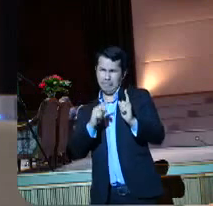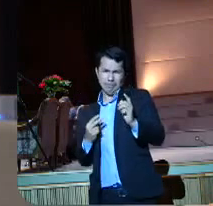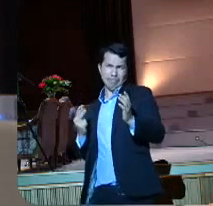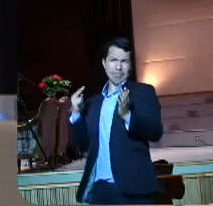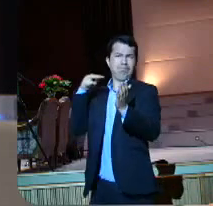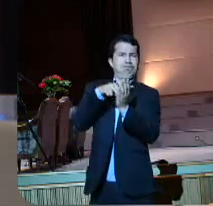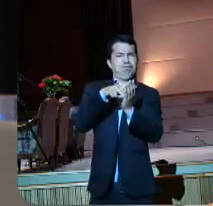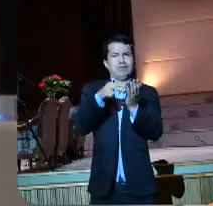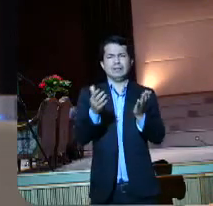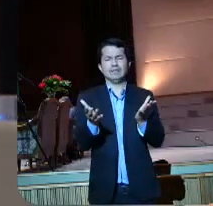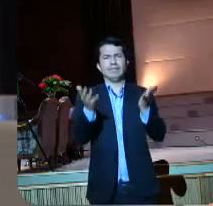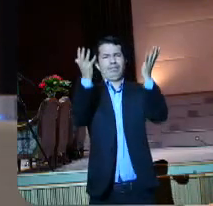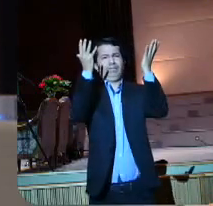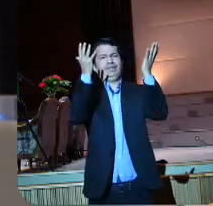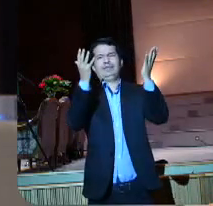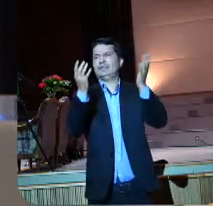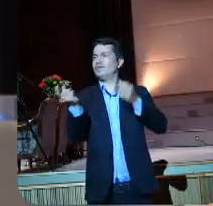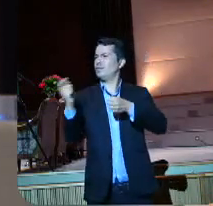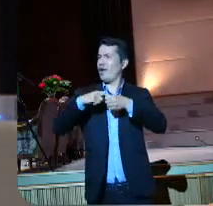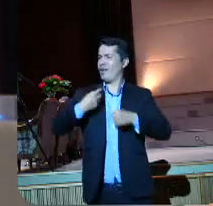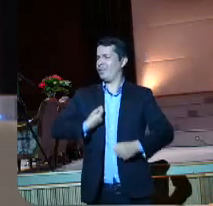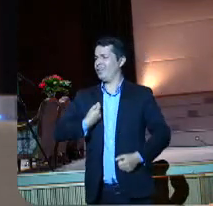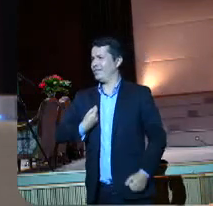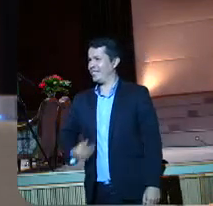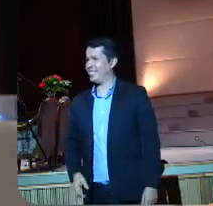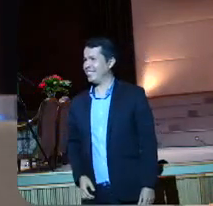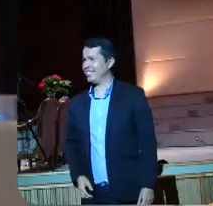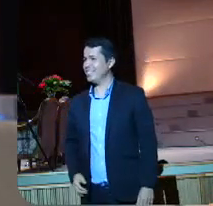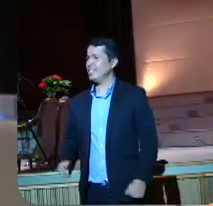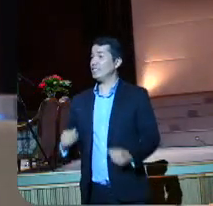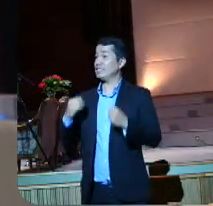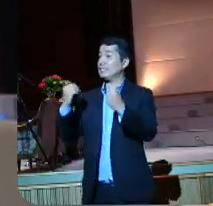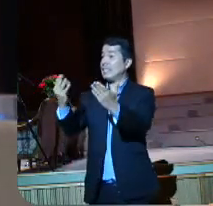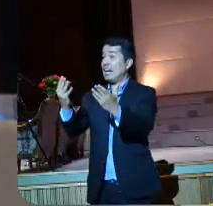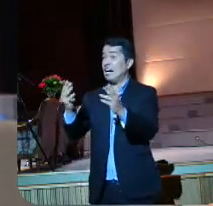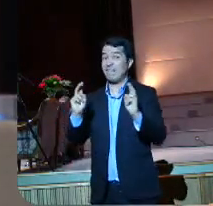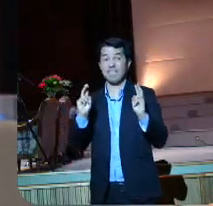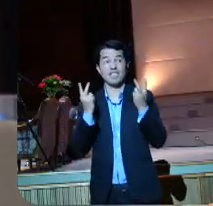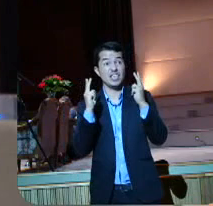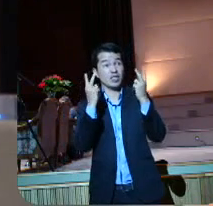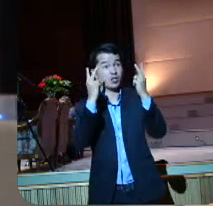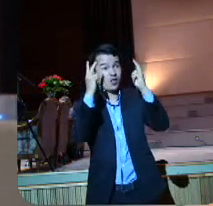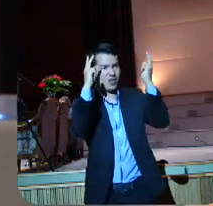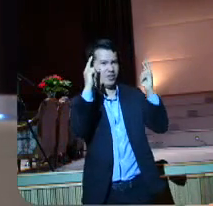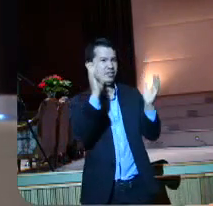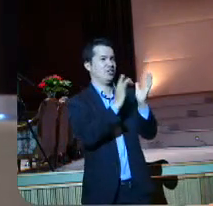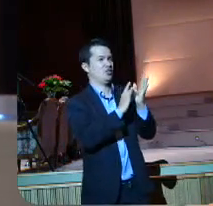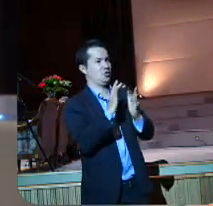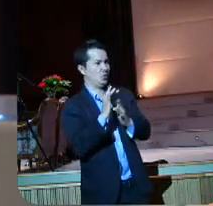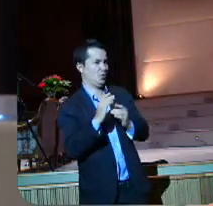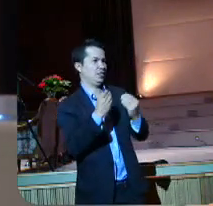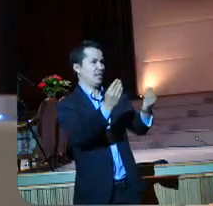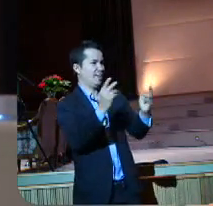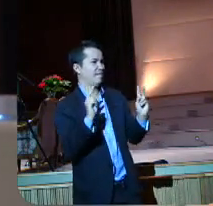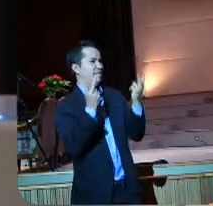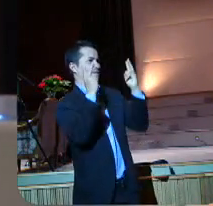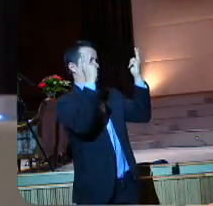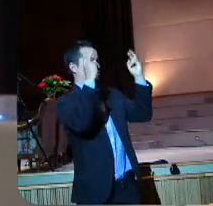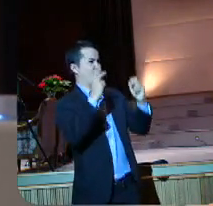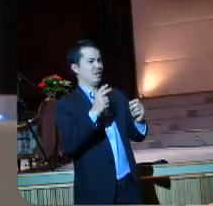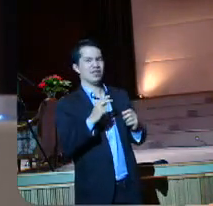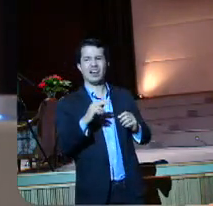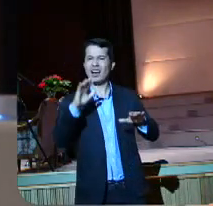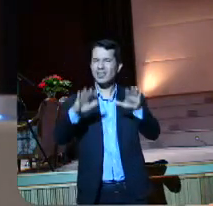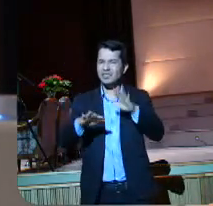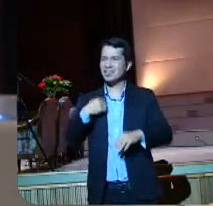pés do Senhor Jesus Cristo. A vitória era a cruz. E muitas vezes nós estamos olhando a vida e não